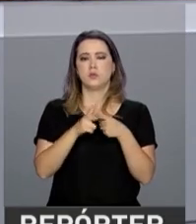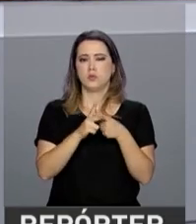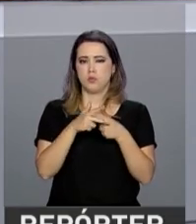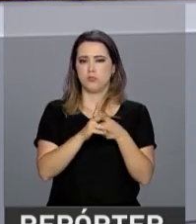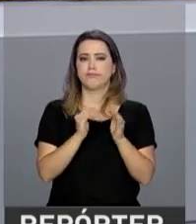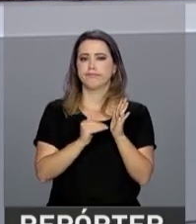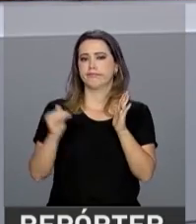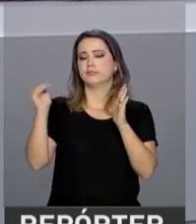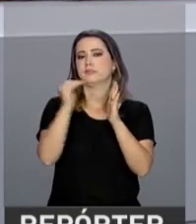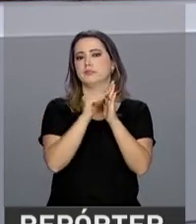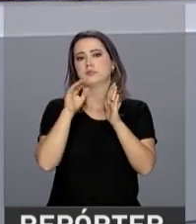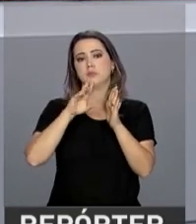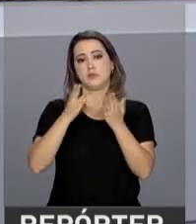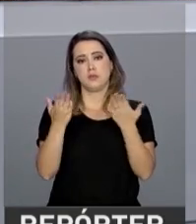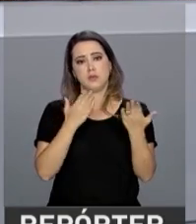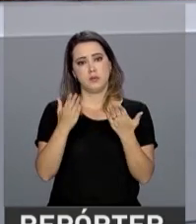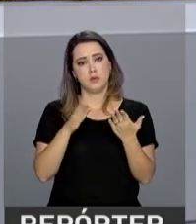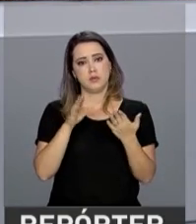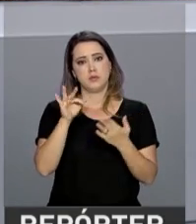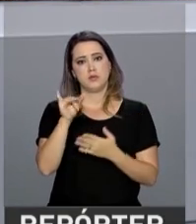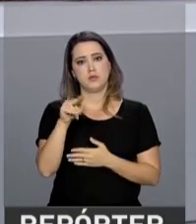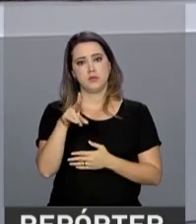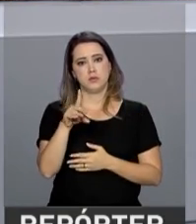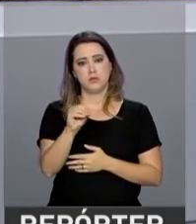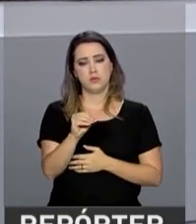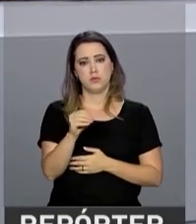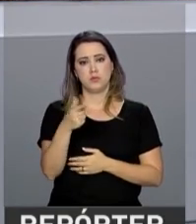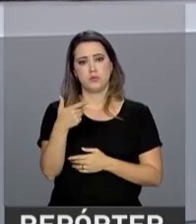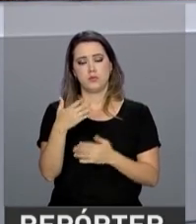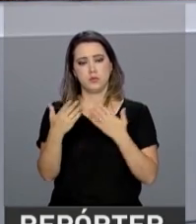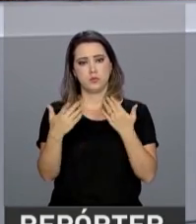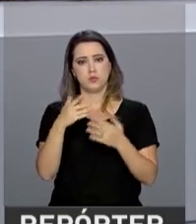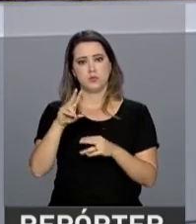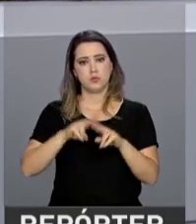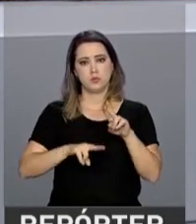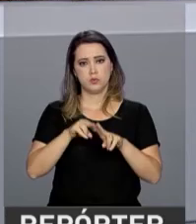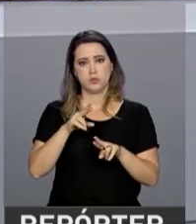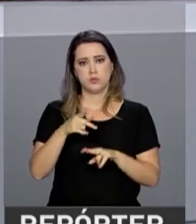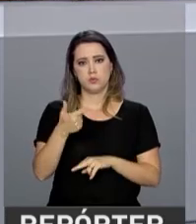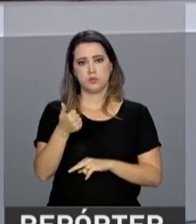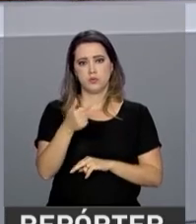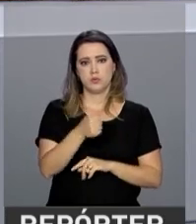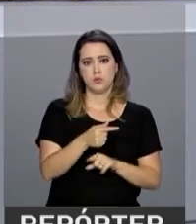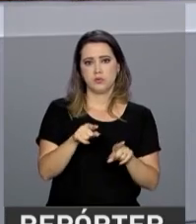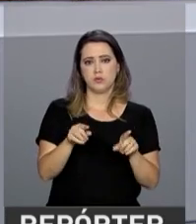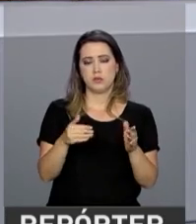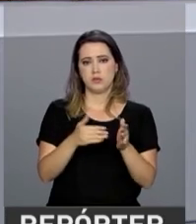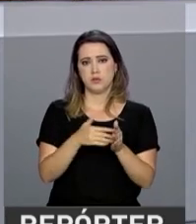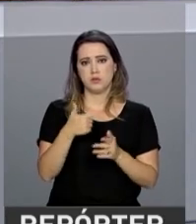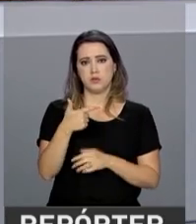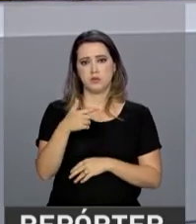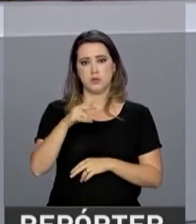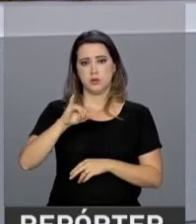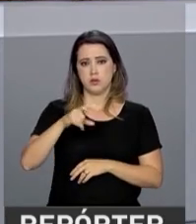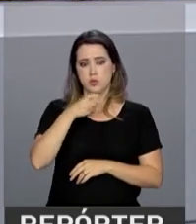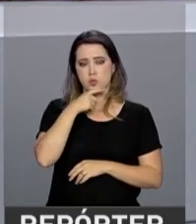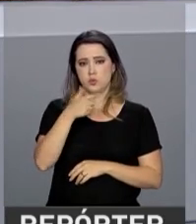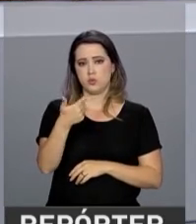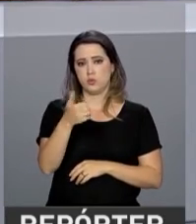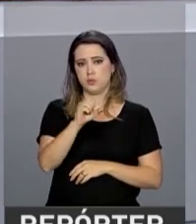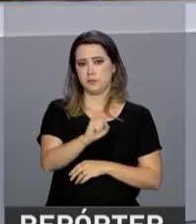valores reajustados referentes à remuneração do fundo no período de junho de 2017 a julho de